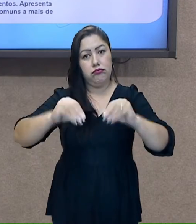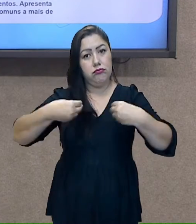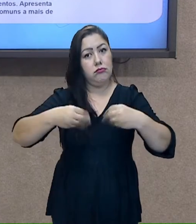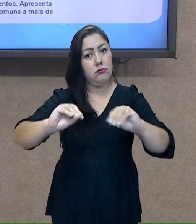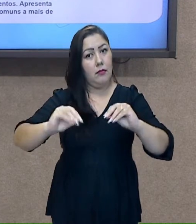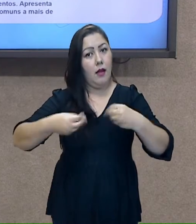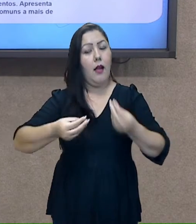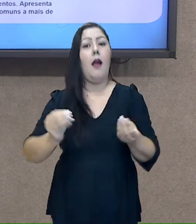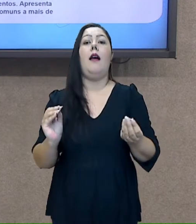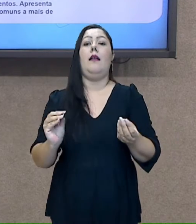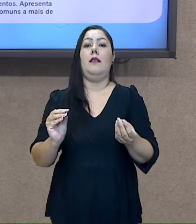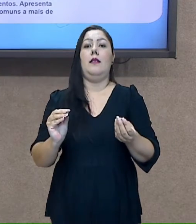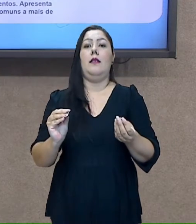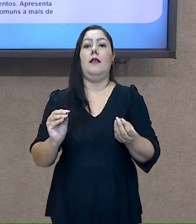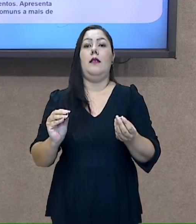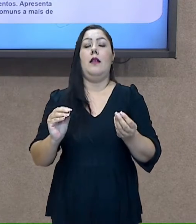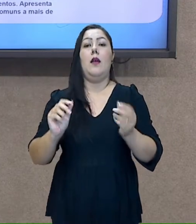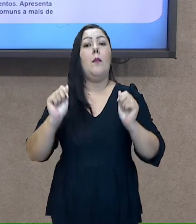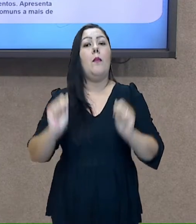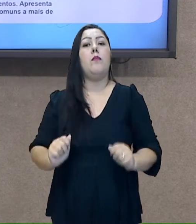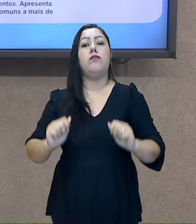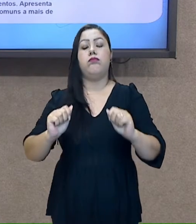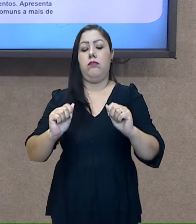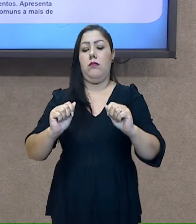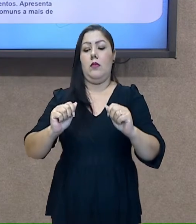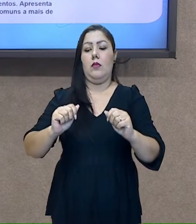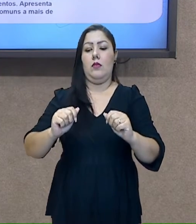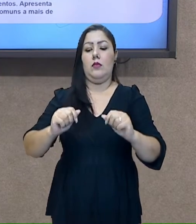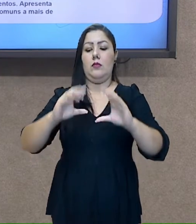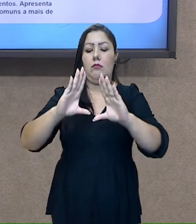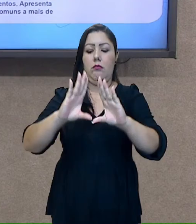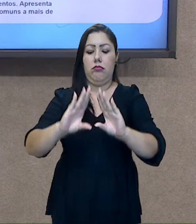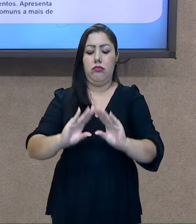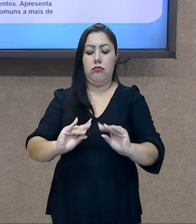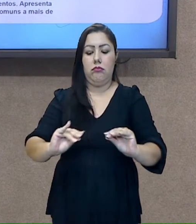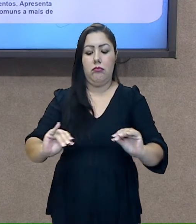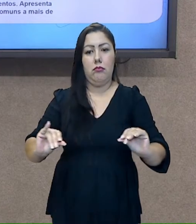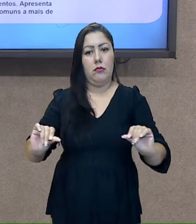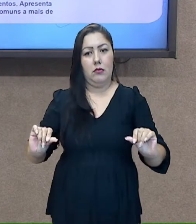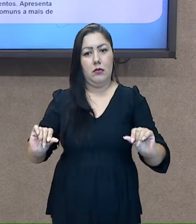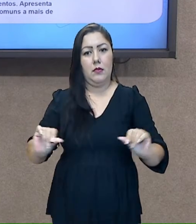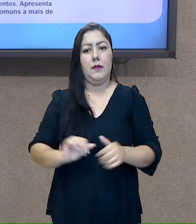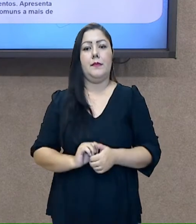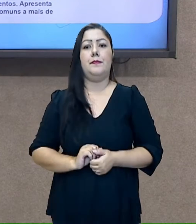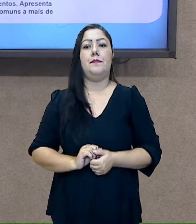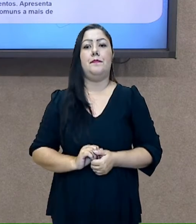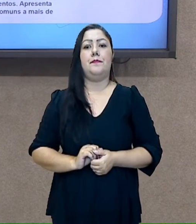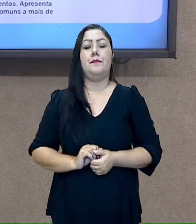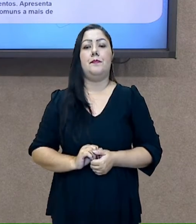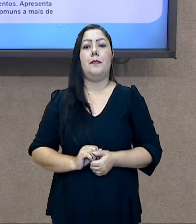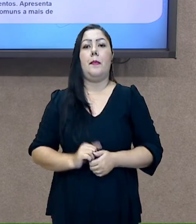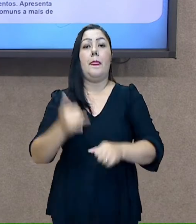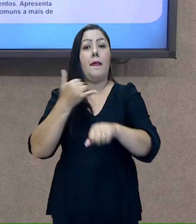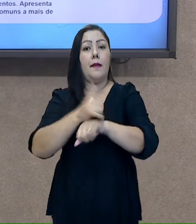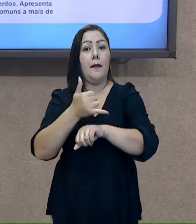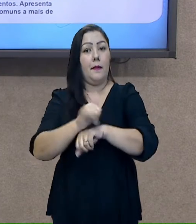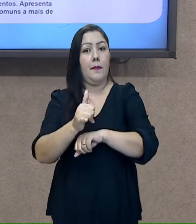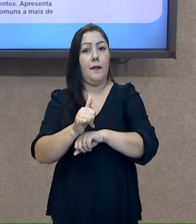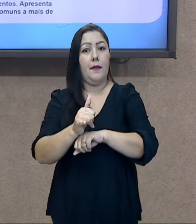eles podem ser reduzidos a lâminas. Todos os metais,